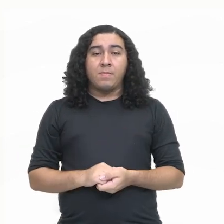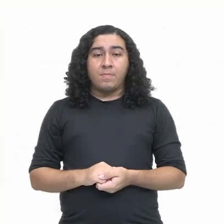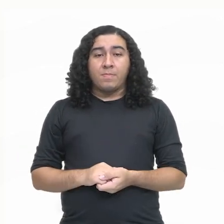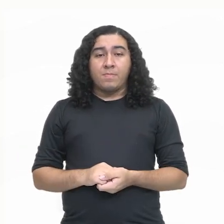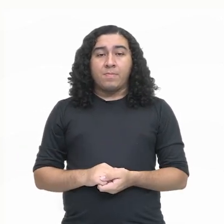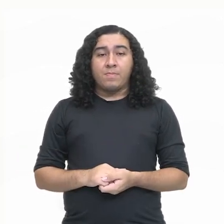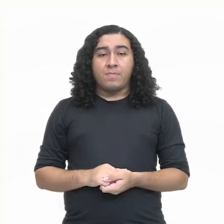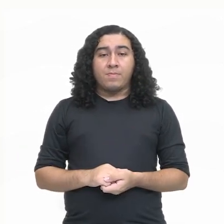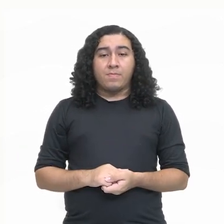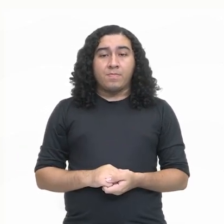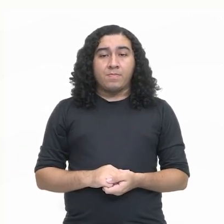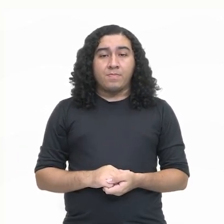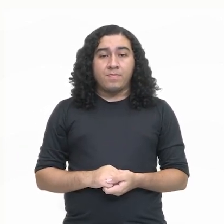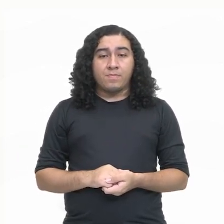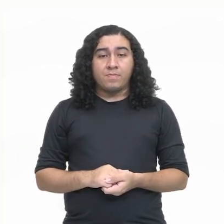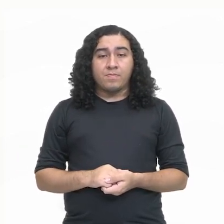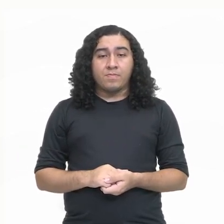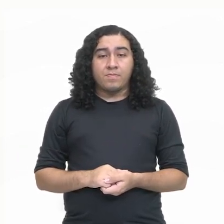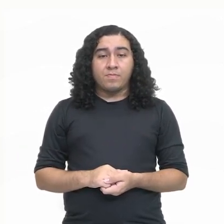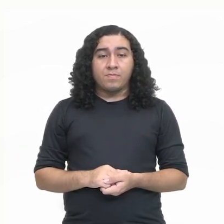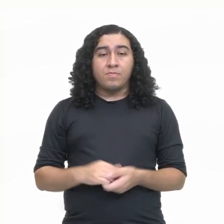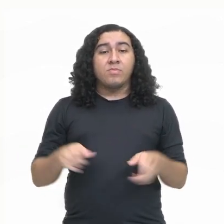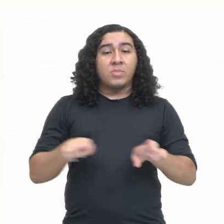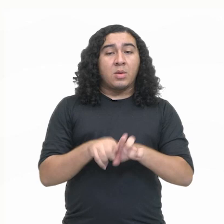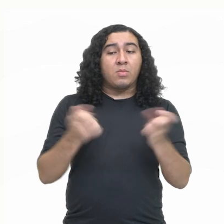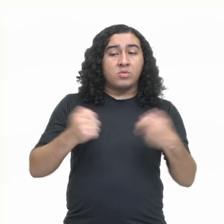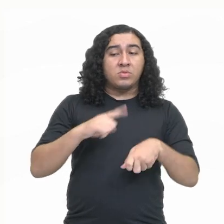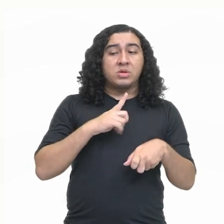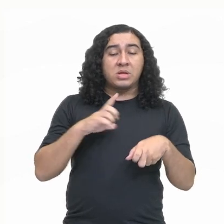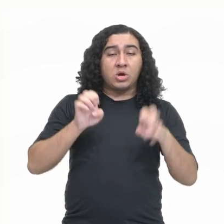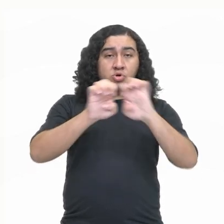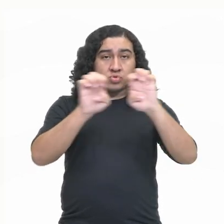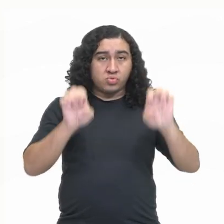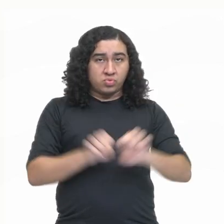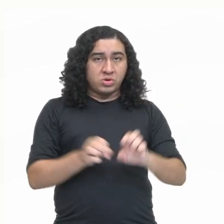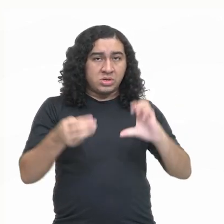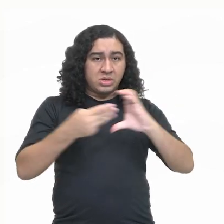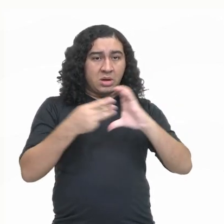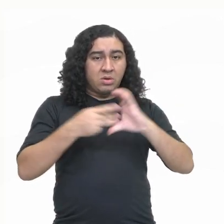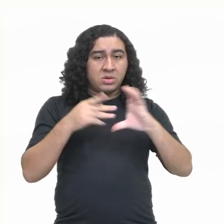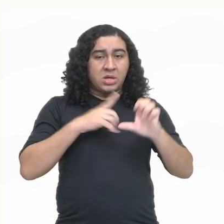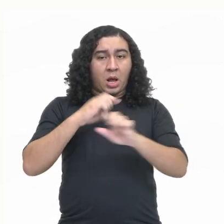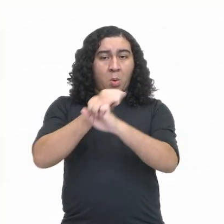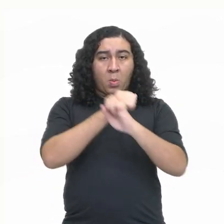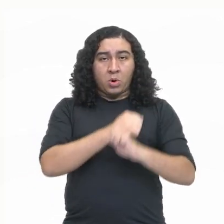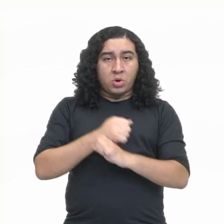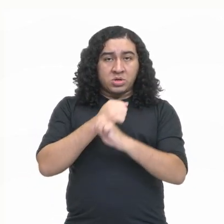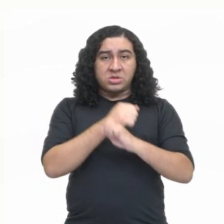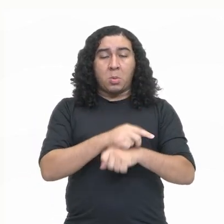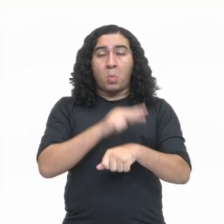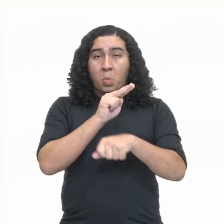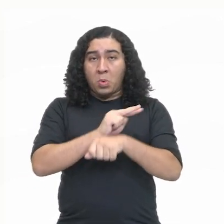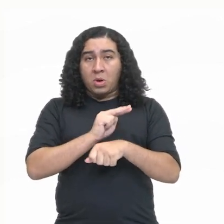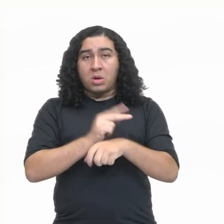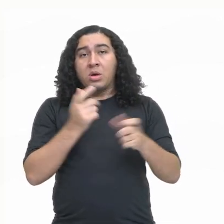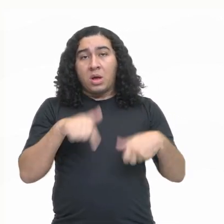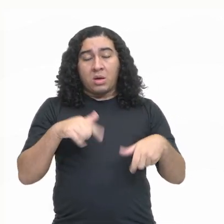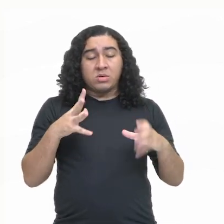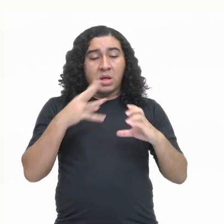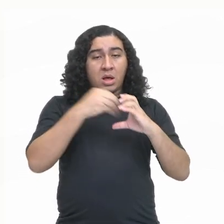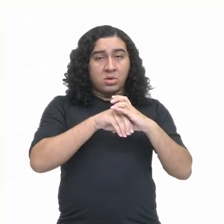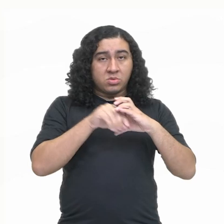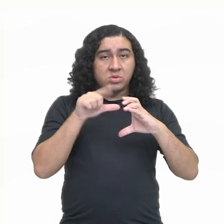membrana plasmática tem como função também garantir a proteção das estruturas da célula, ela vai proteger aquilo que